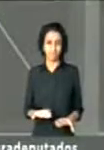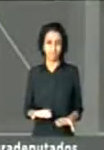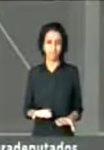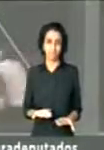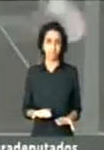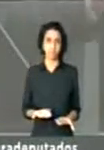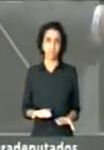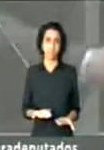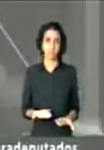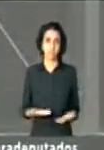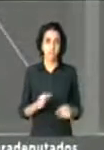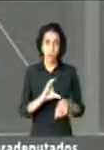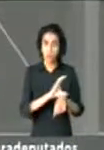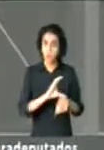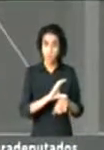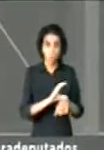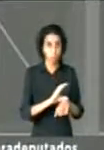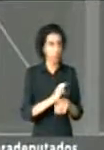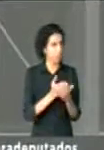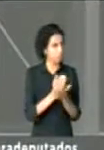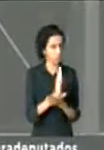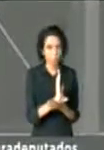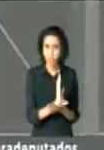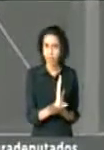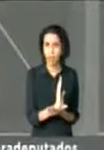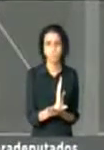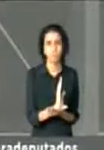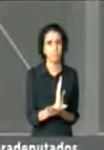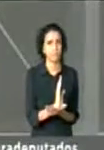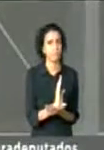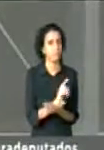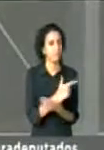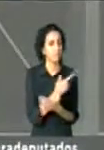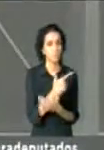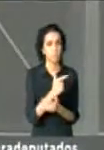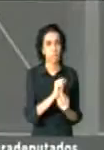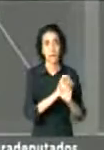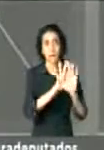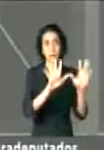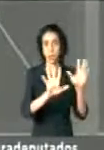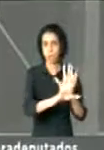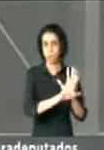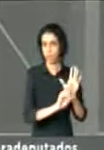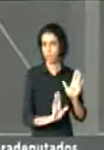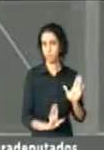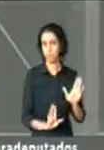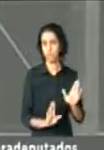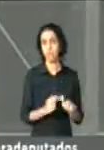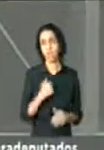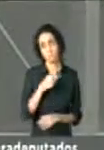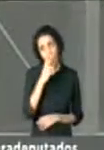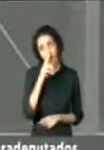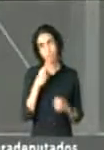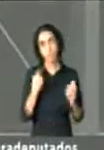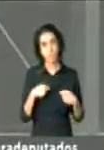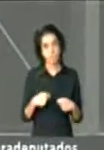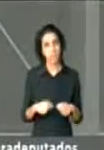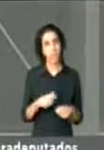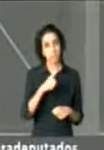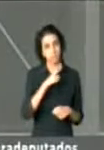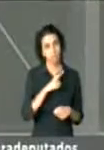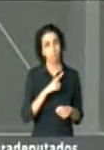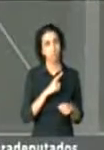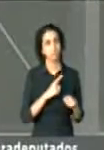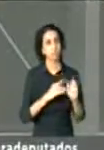a Constituição não autoriza claramente, que não há lei pátria autorizando claramente, eu acredito que deveríamos ter um dispositivo